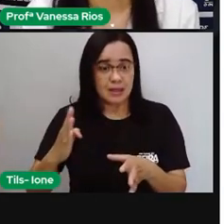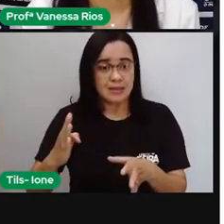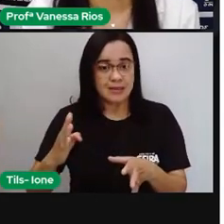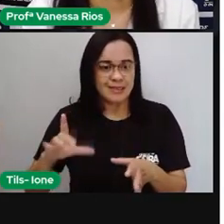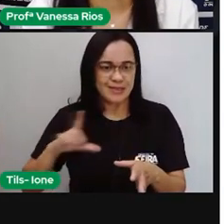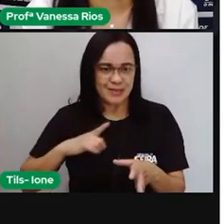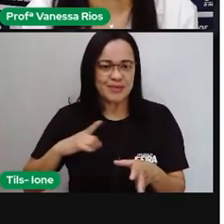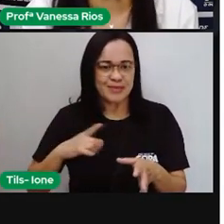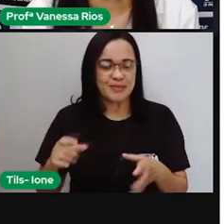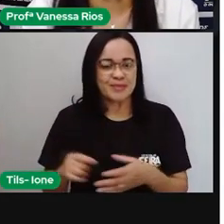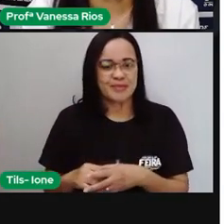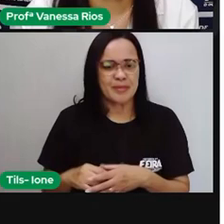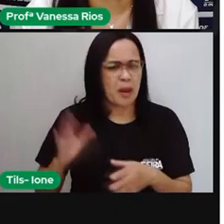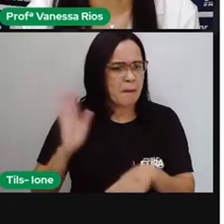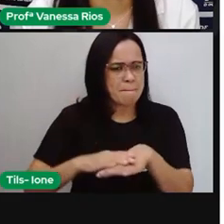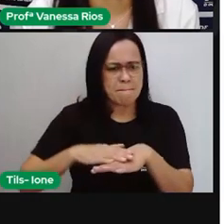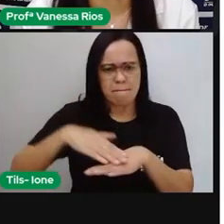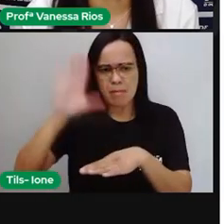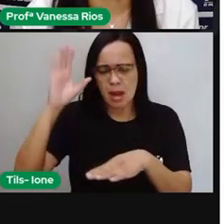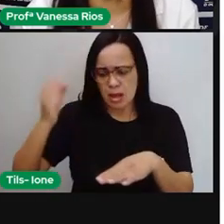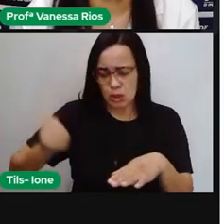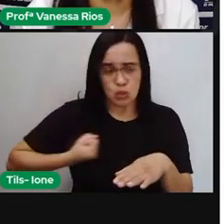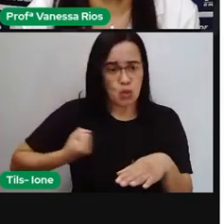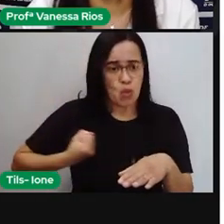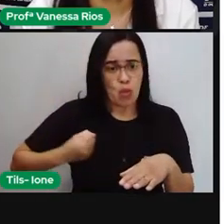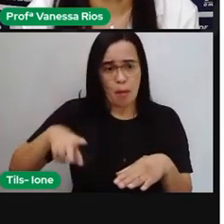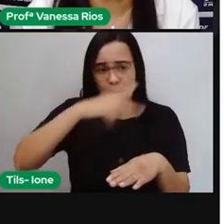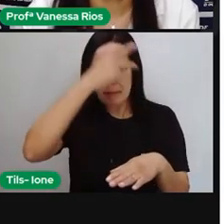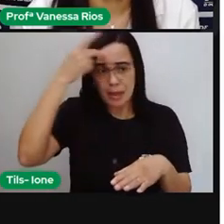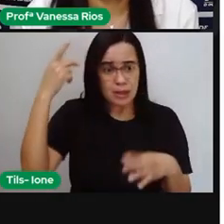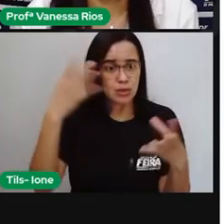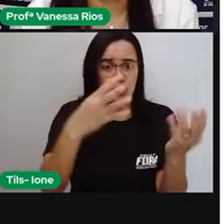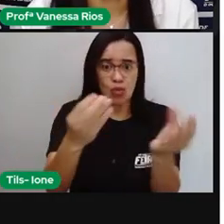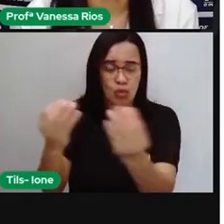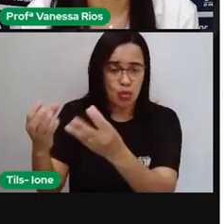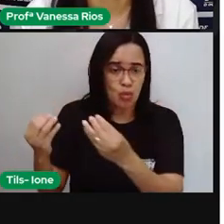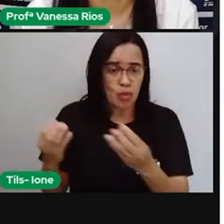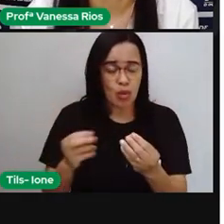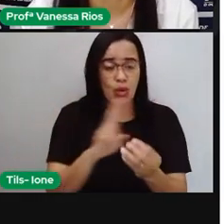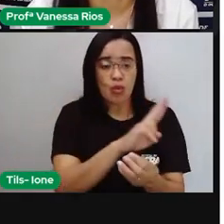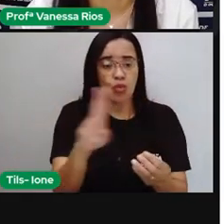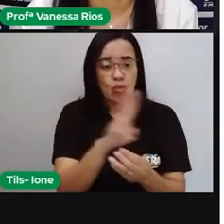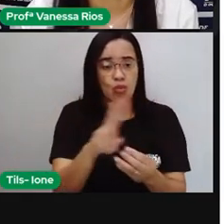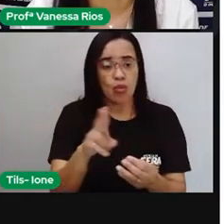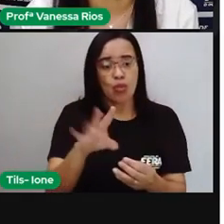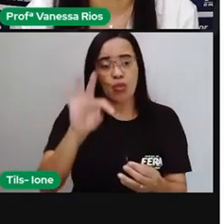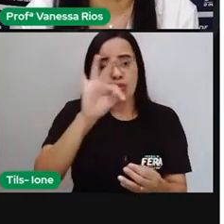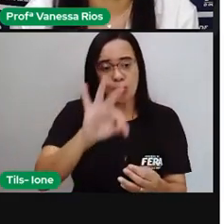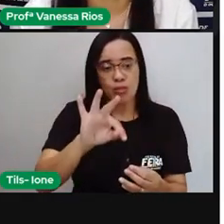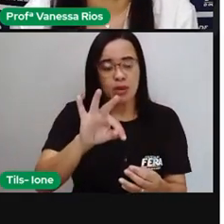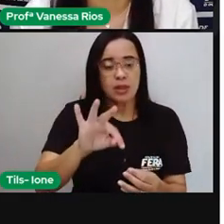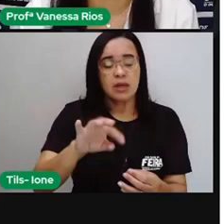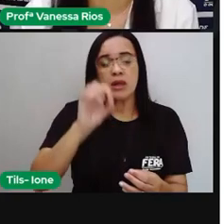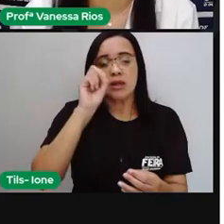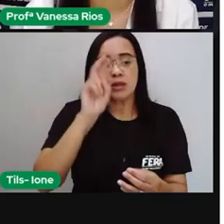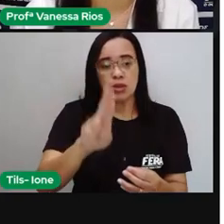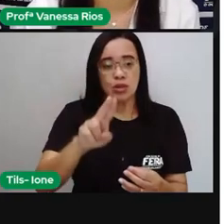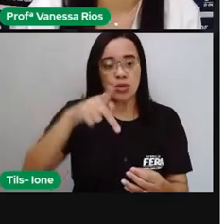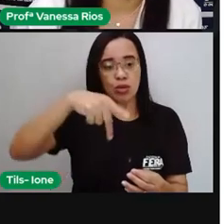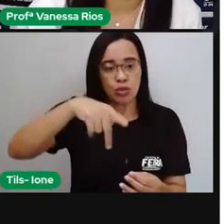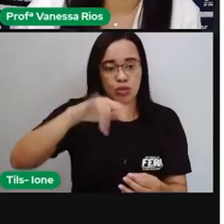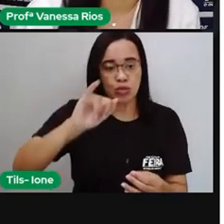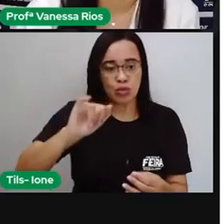A etnia mais numerosa eram as dos Tupis-Guaranis e foram com eles que os portugueses travaram aí, né, os